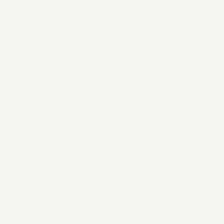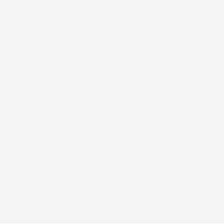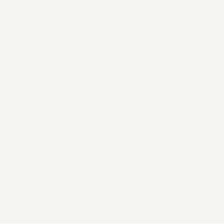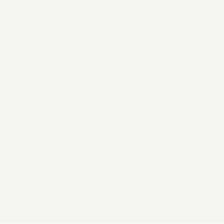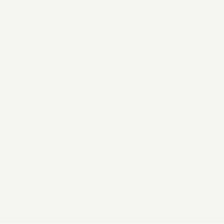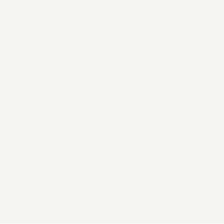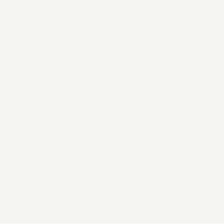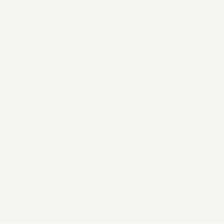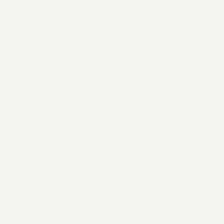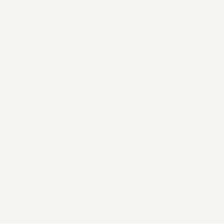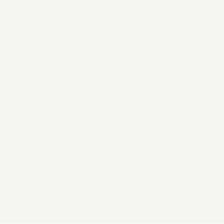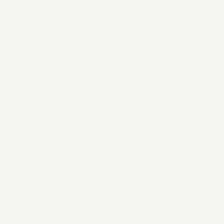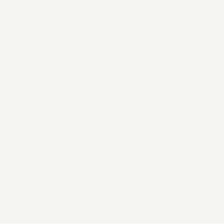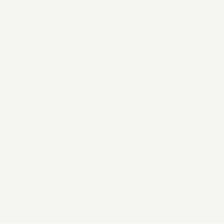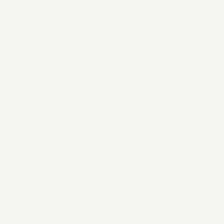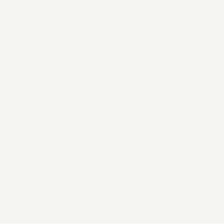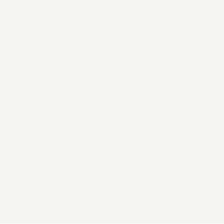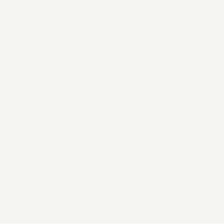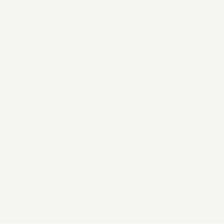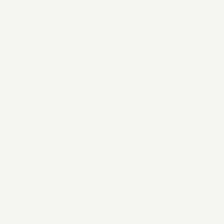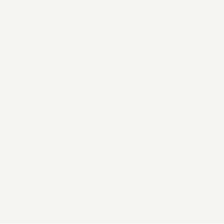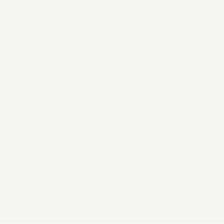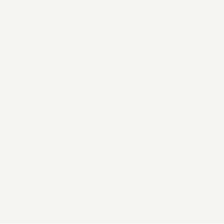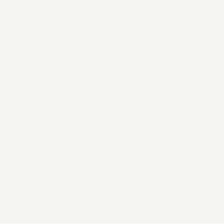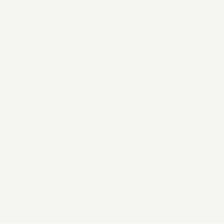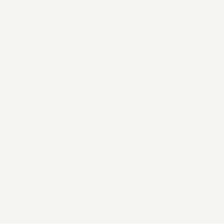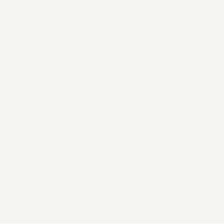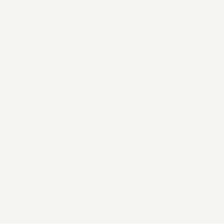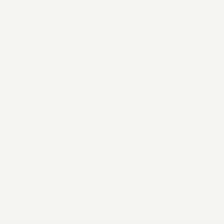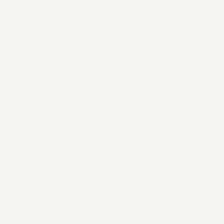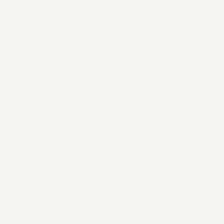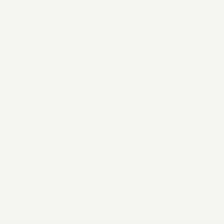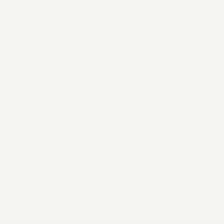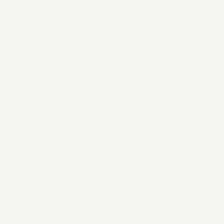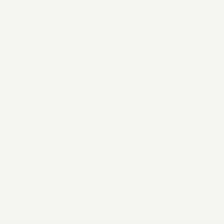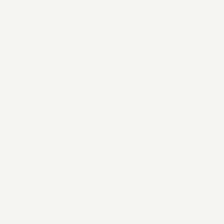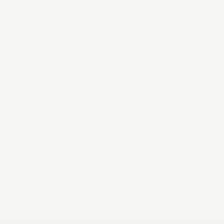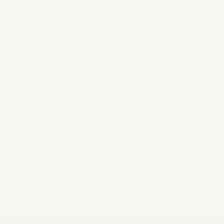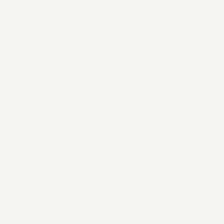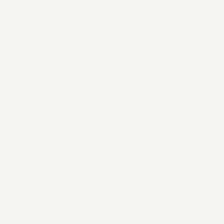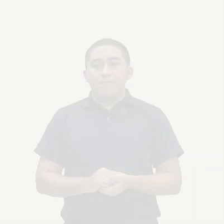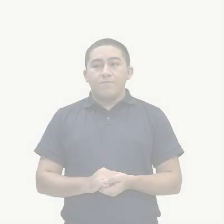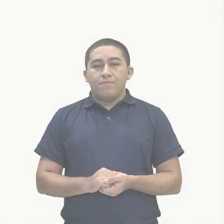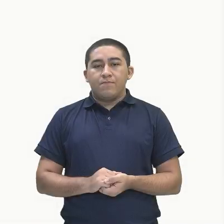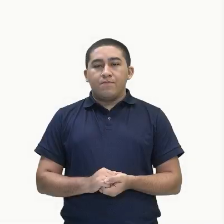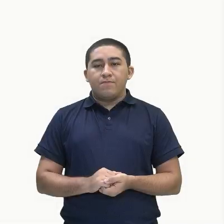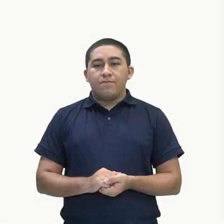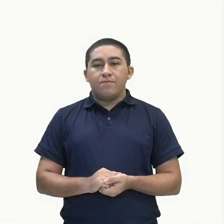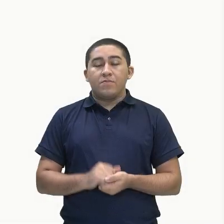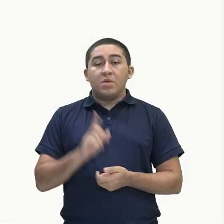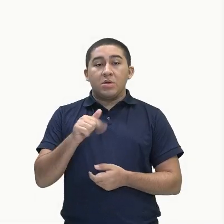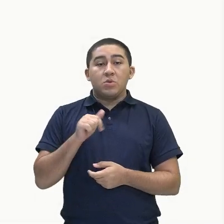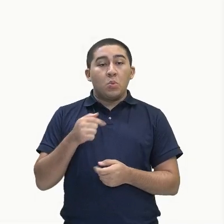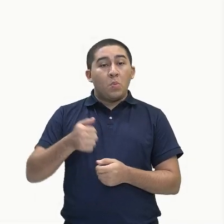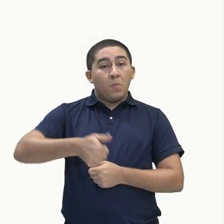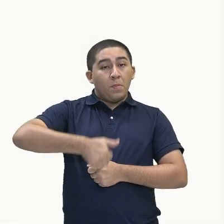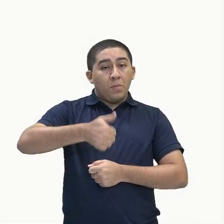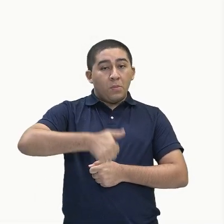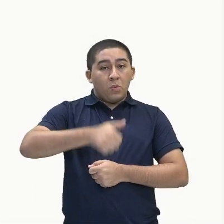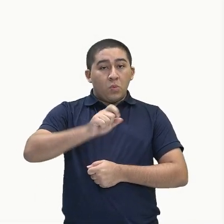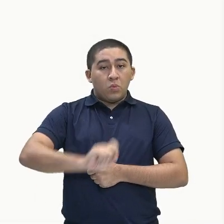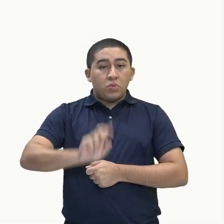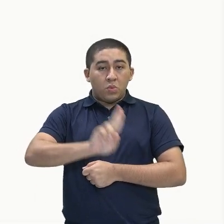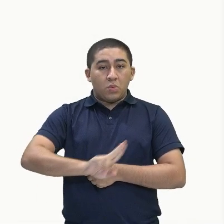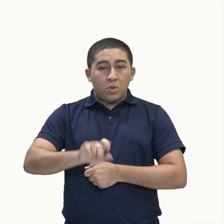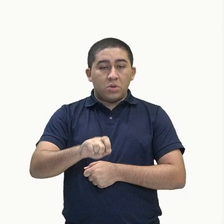ocorre aonde? O motor de Otto ele é utilizado em automóveis de passeios e motos, por exemplo, enquanto que o motor a diesel ele é